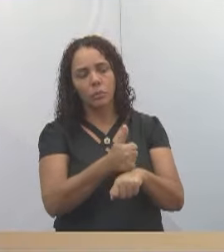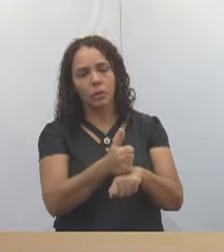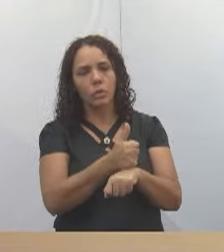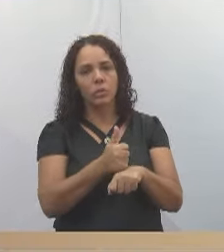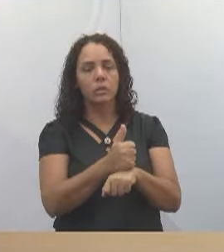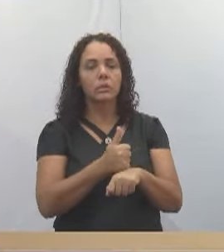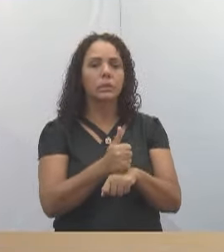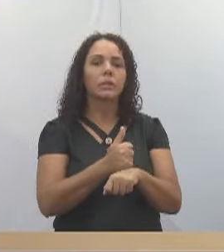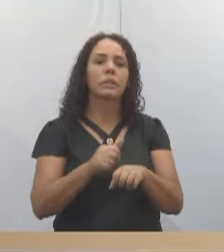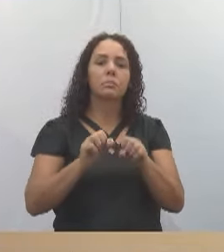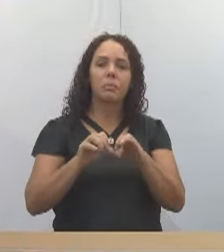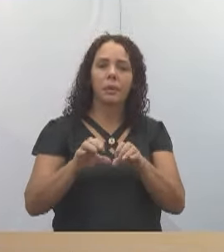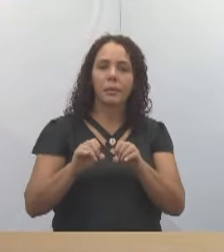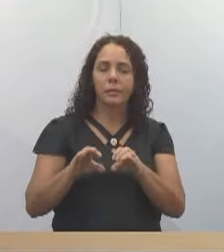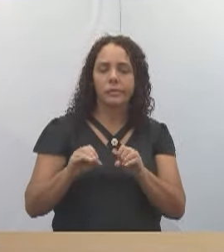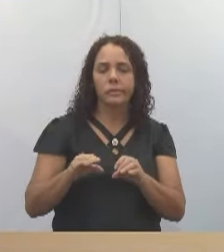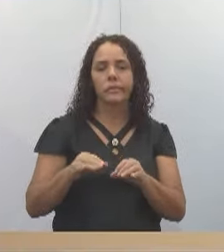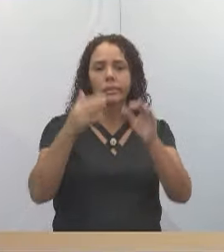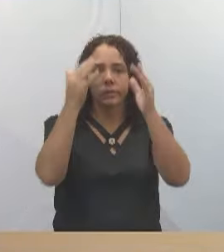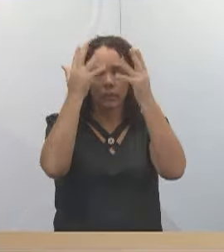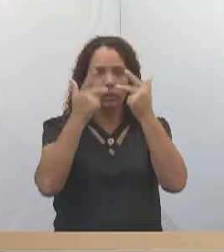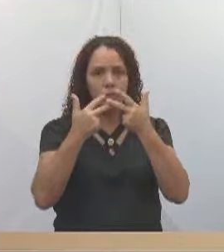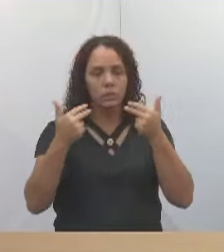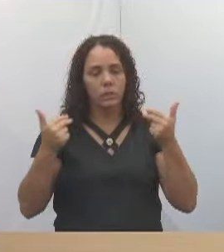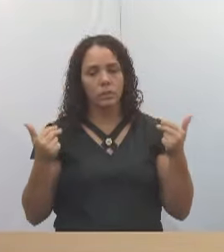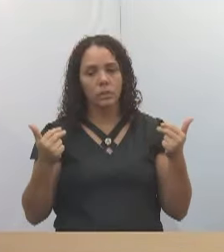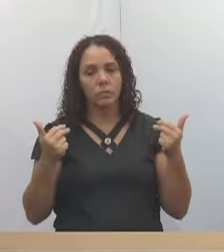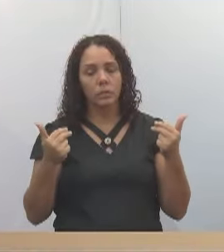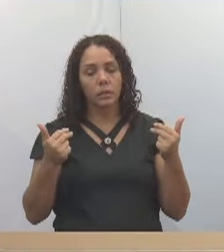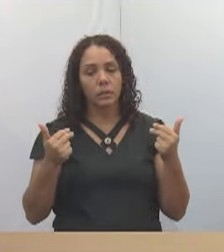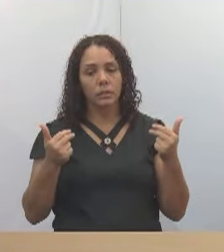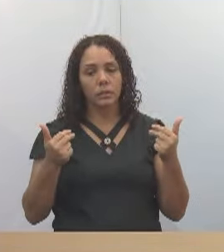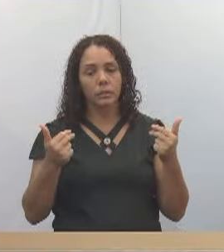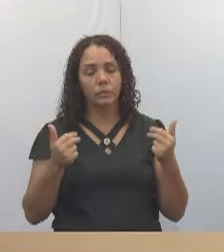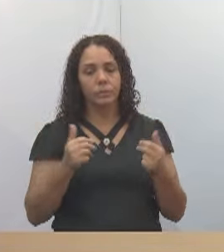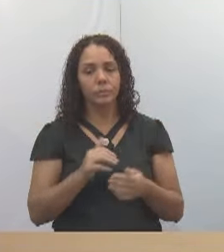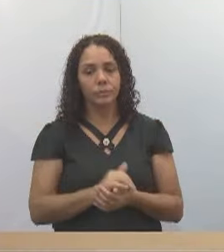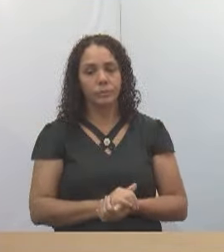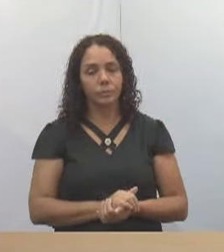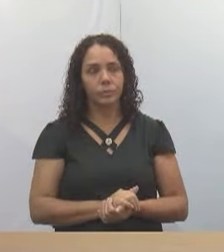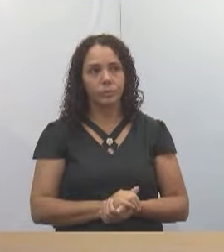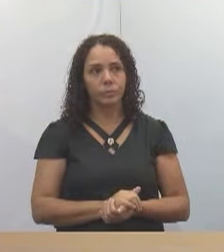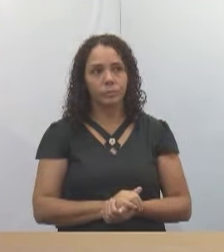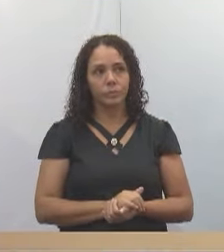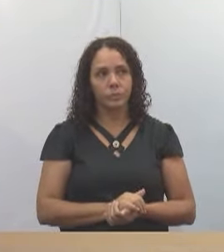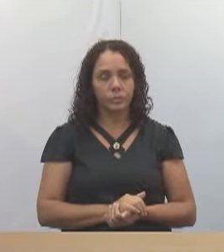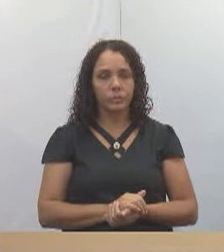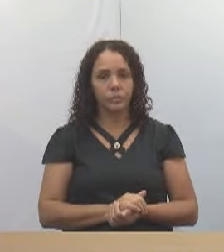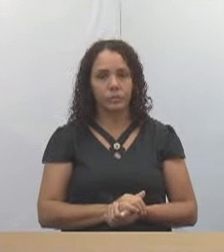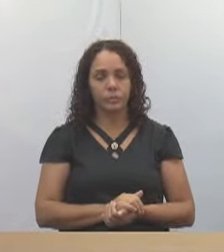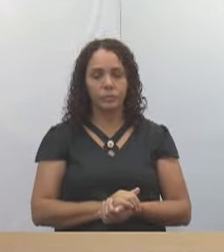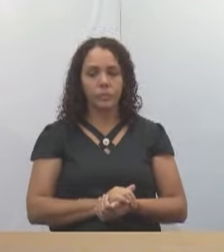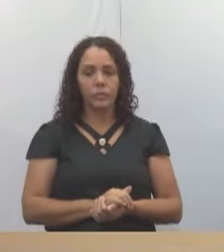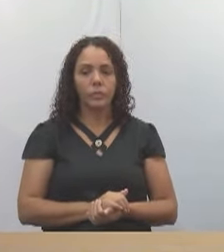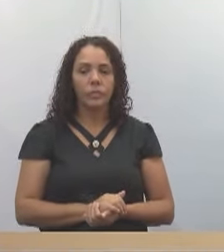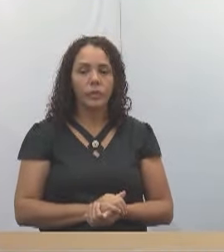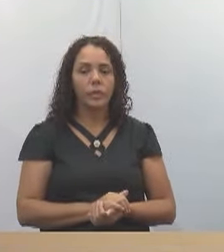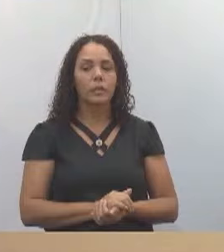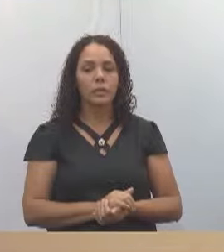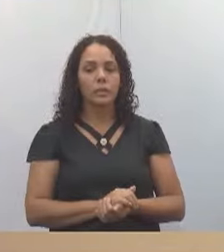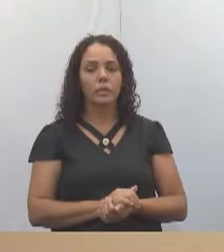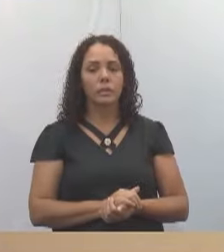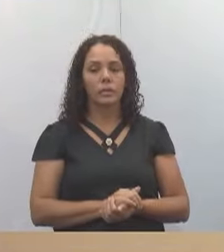bom tutor, mas que padece de sanção ou consequência de, portanto, não deve